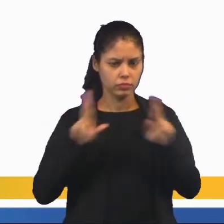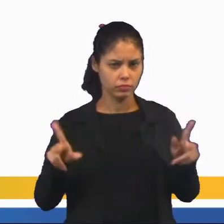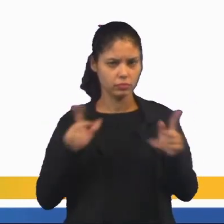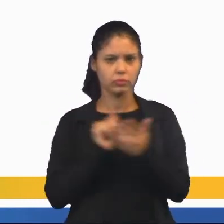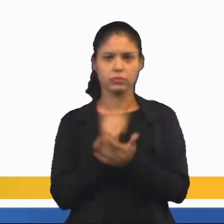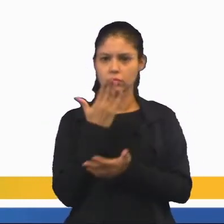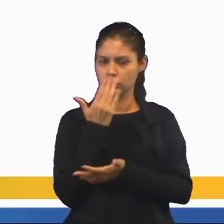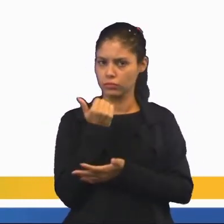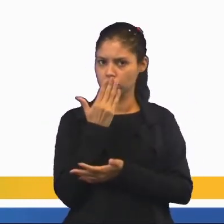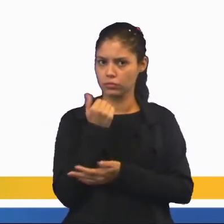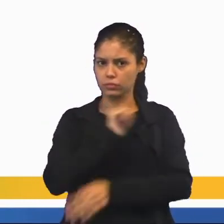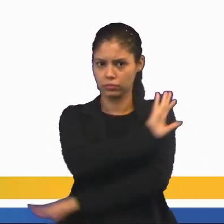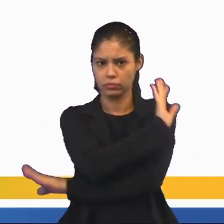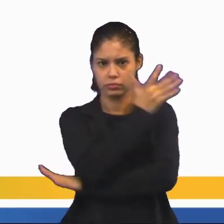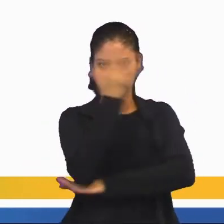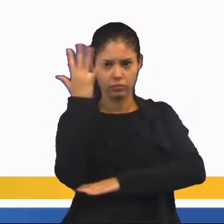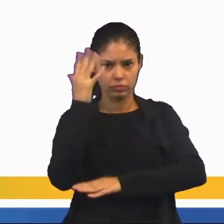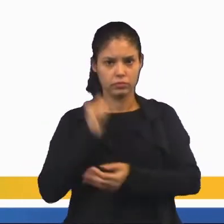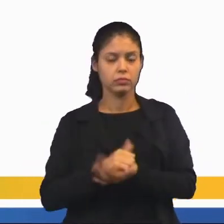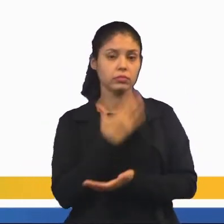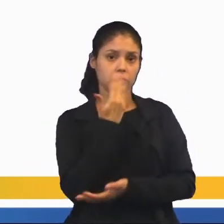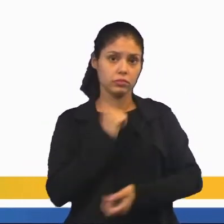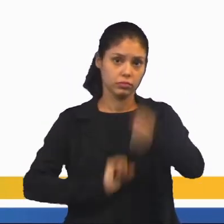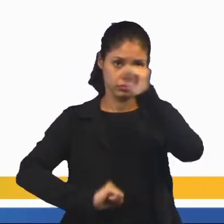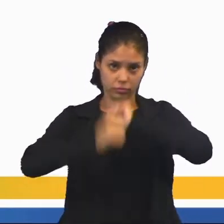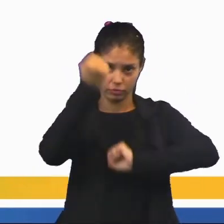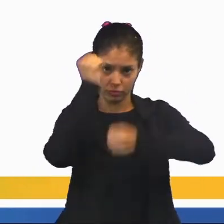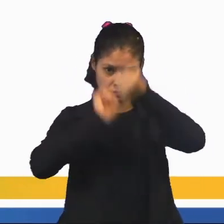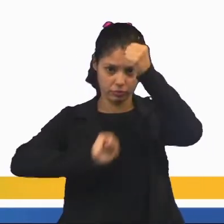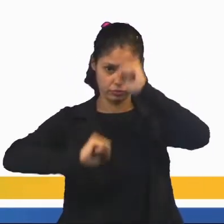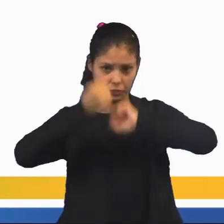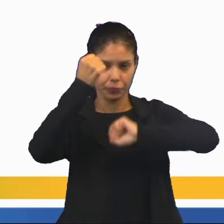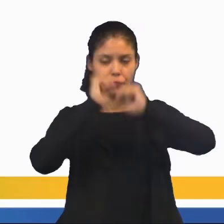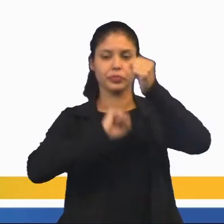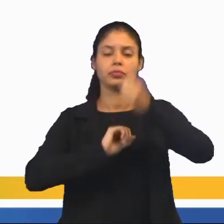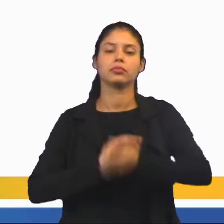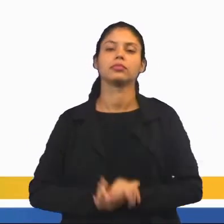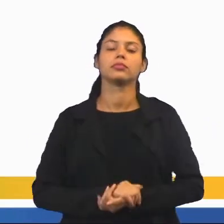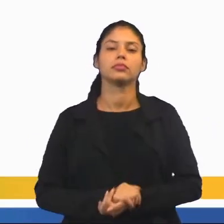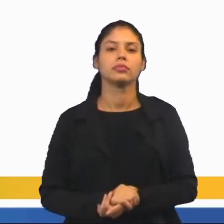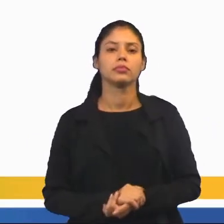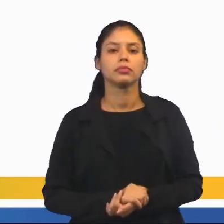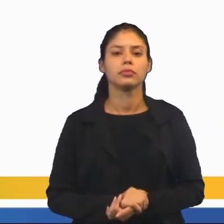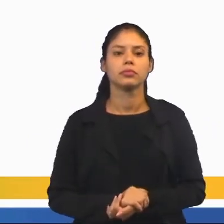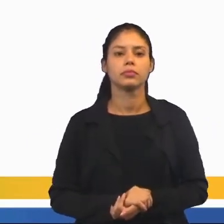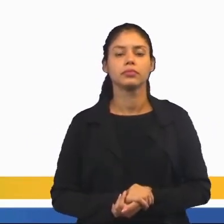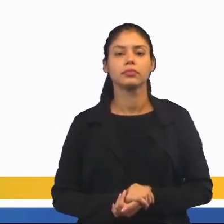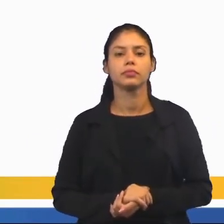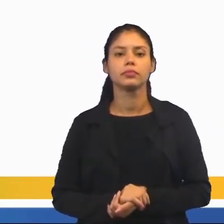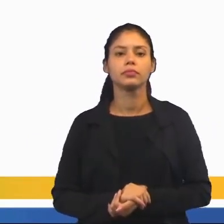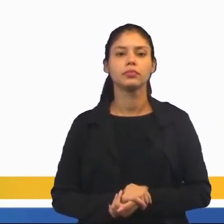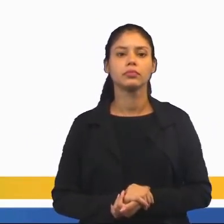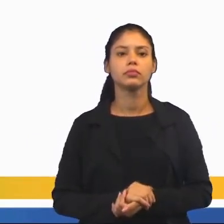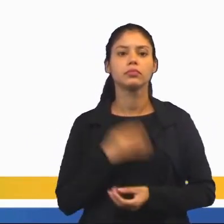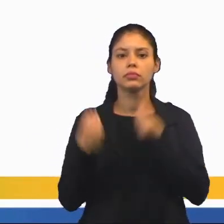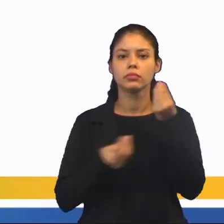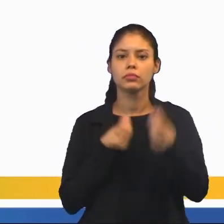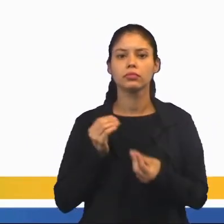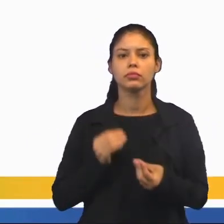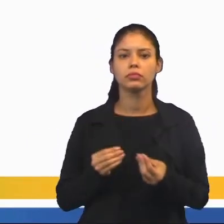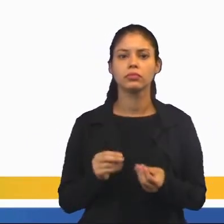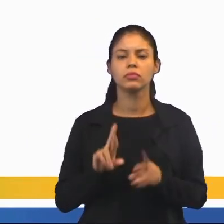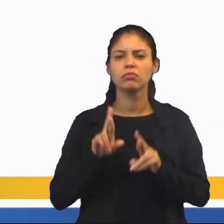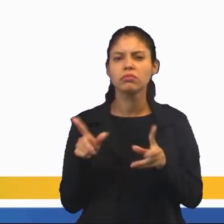Qual a diferença entre alimentos naturais e alimentos industrializados, turma?